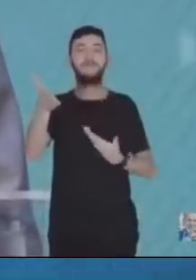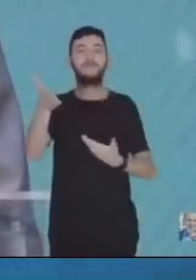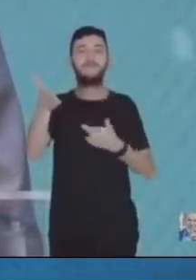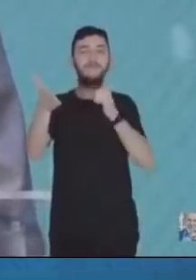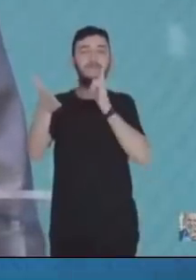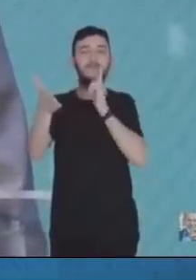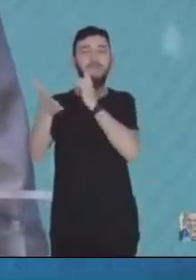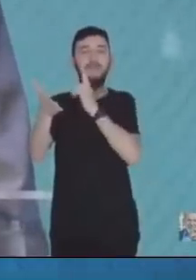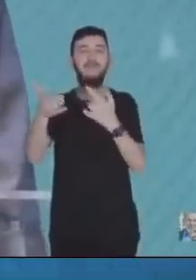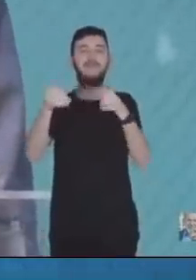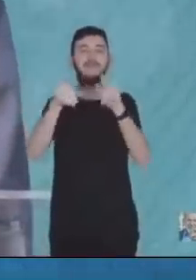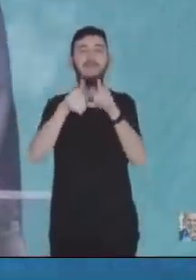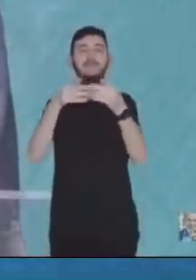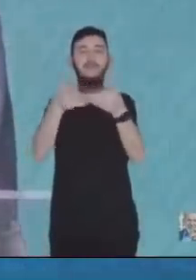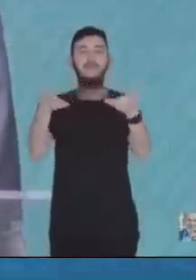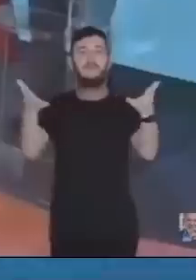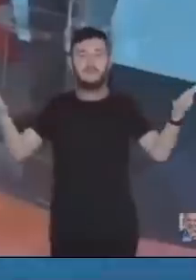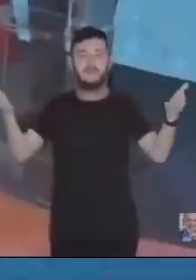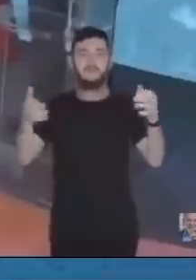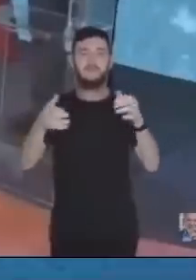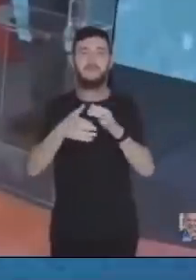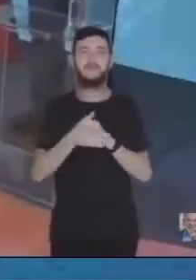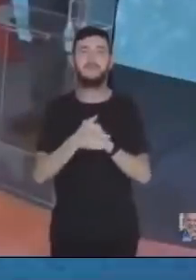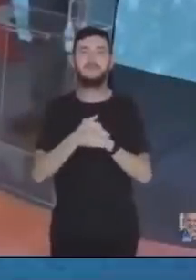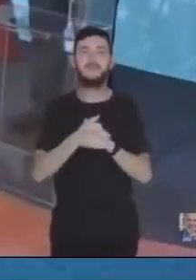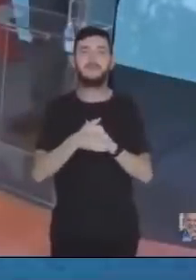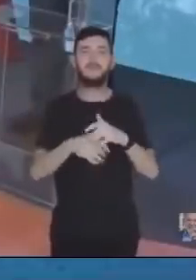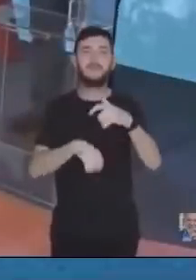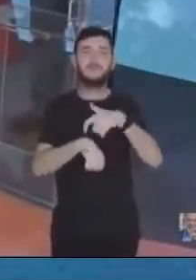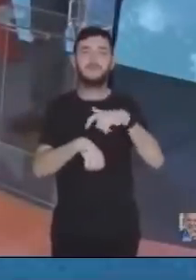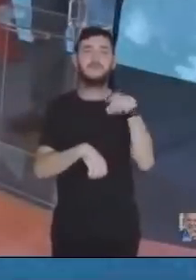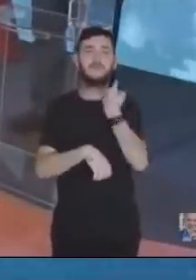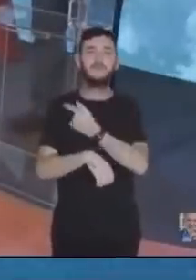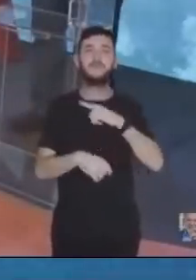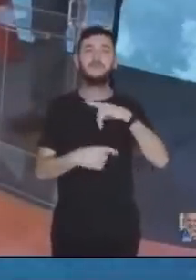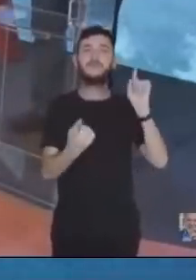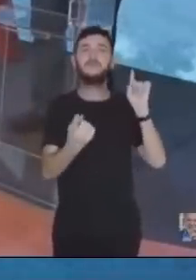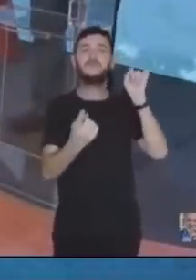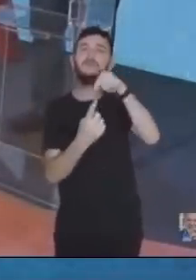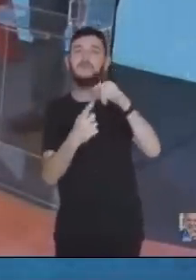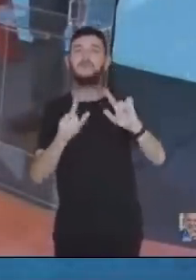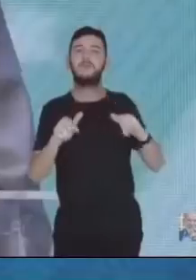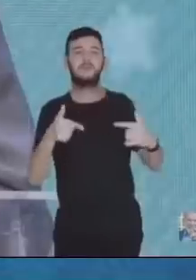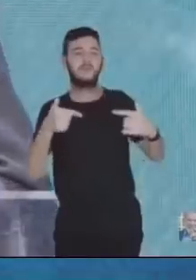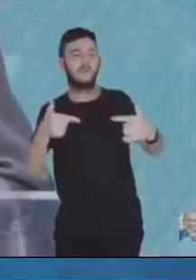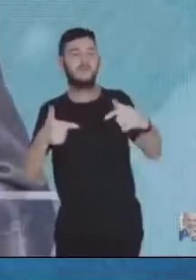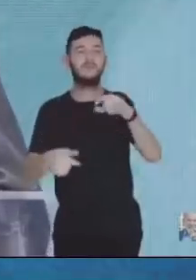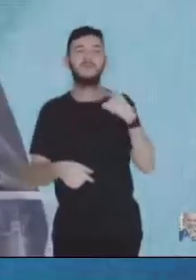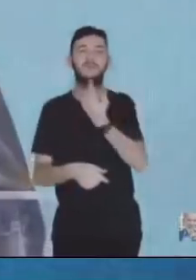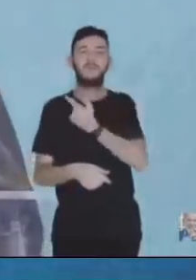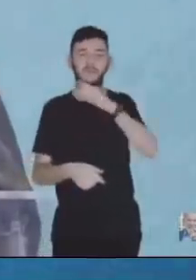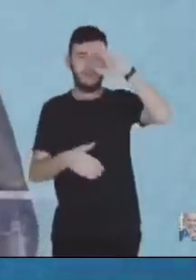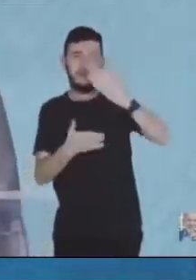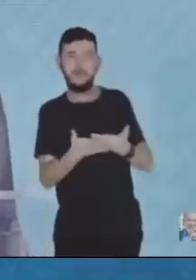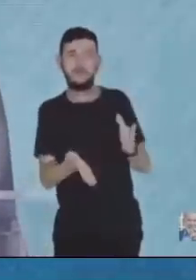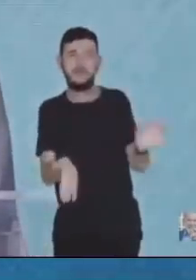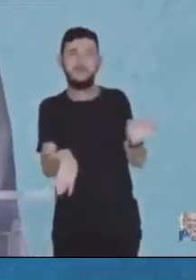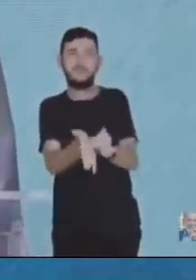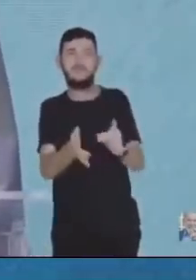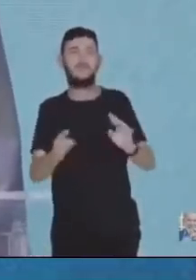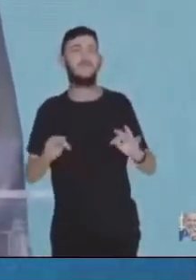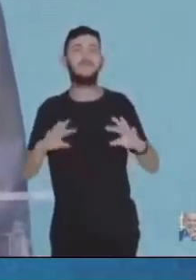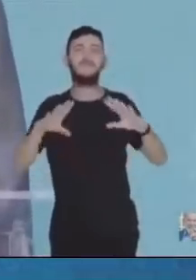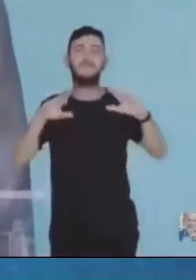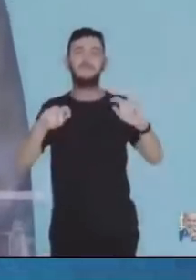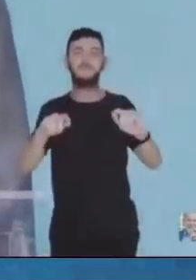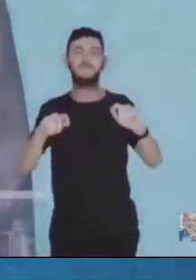vocês, quando a gente tem uma causa, quando a gente acredita nessa causa, tudo é menor na vida